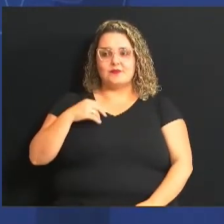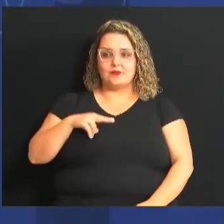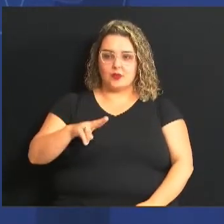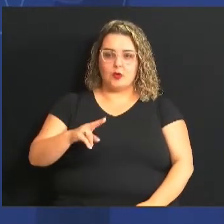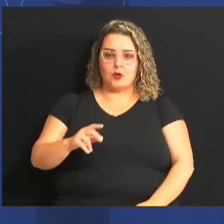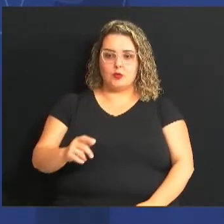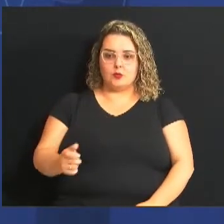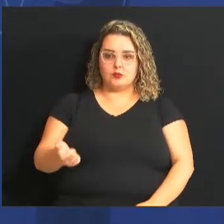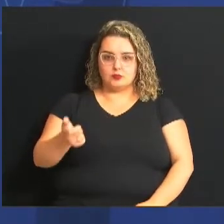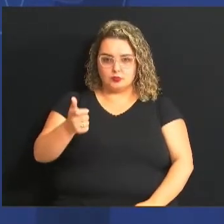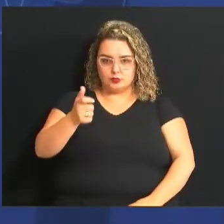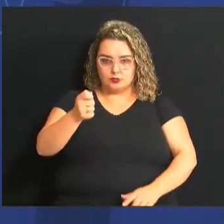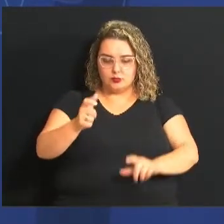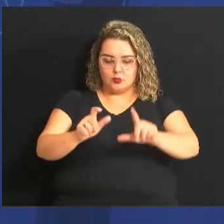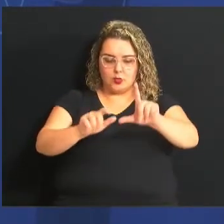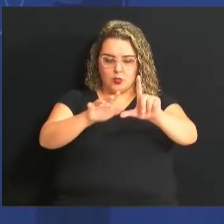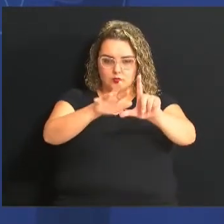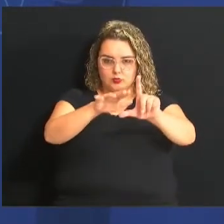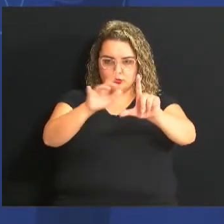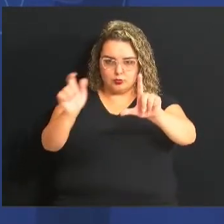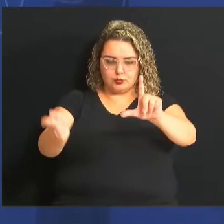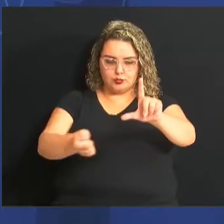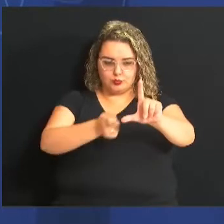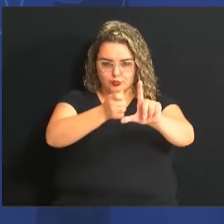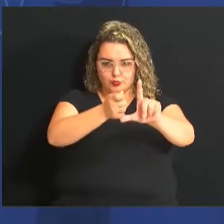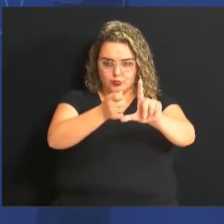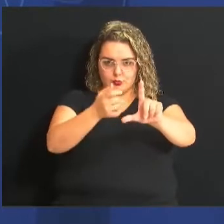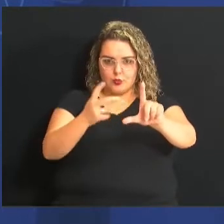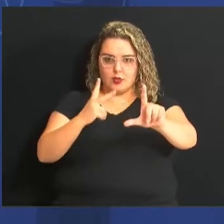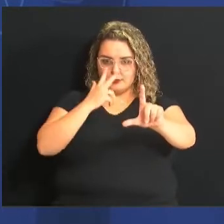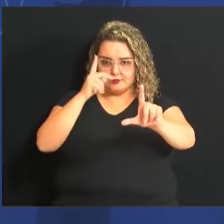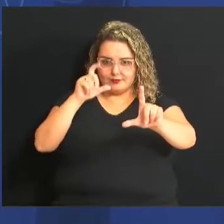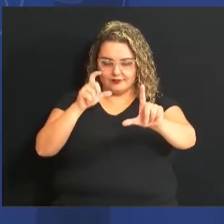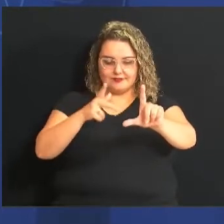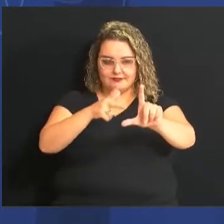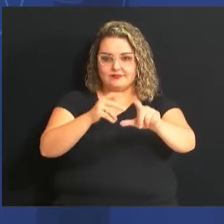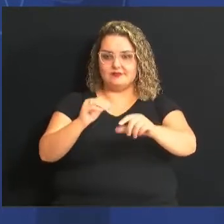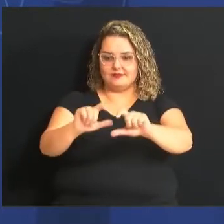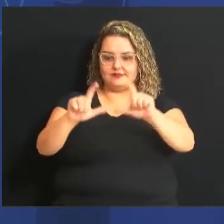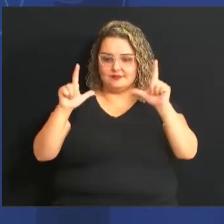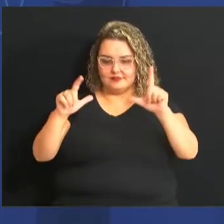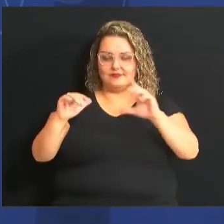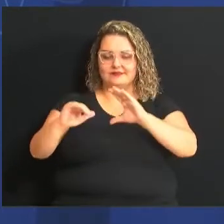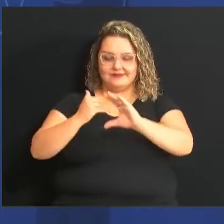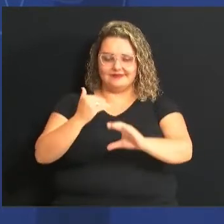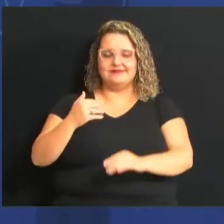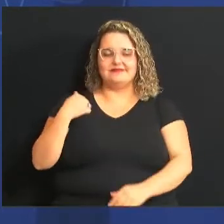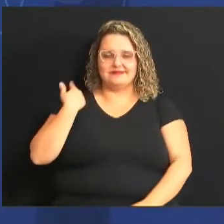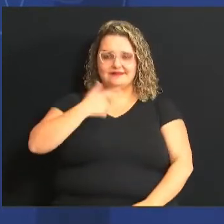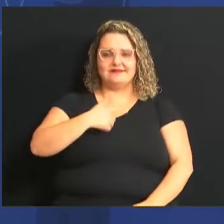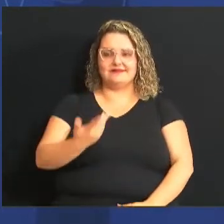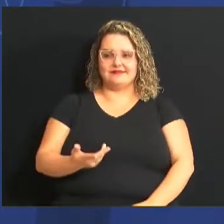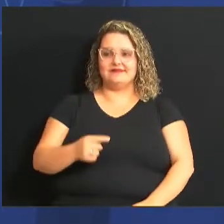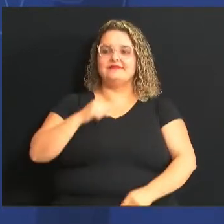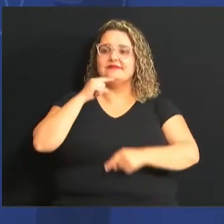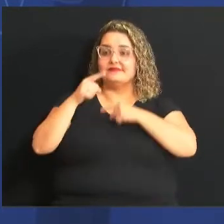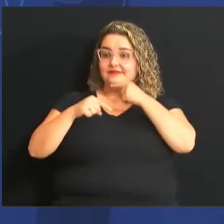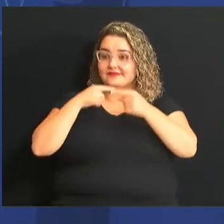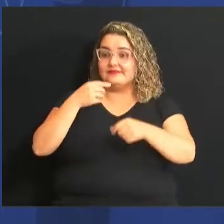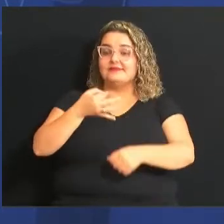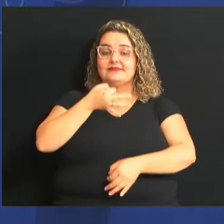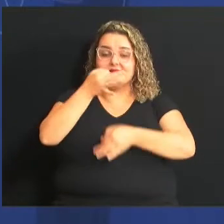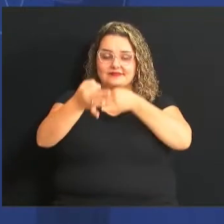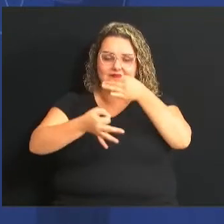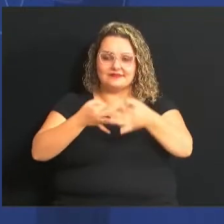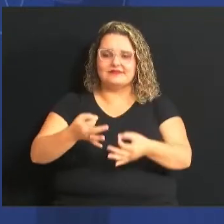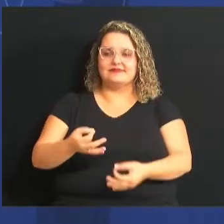celular e virar para esse QR Code que já cai na nossa mensagem aqui. Manda sua pergunta, manda sua dúvida, sua sugestão, que a